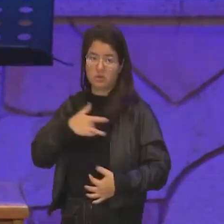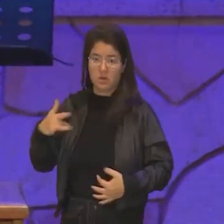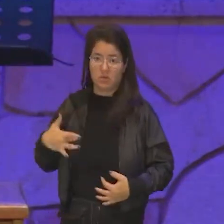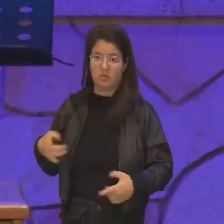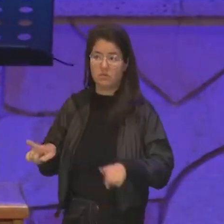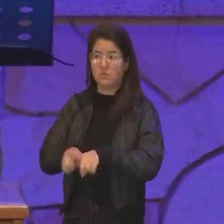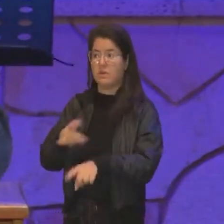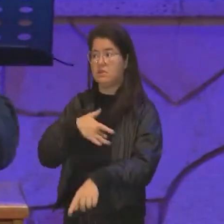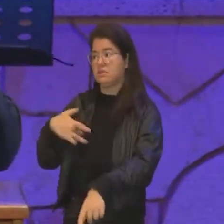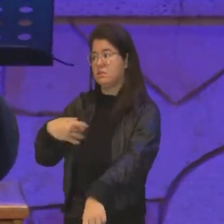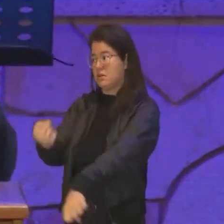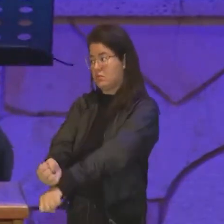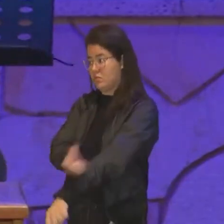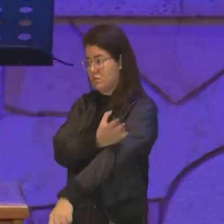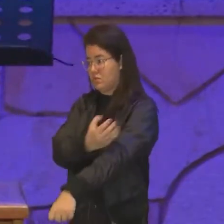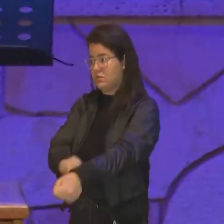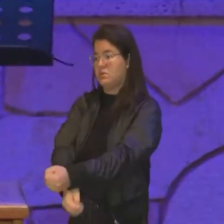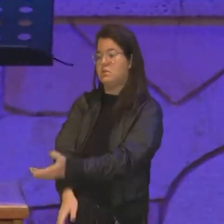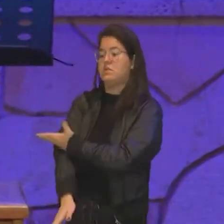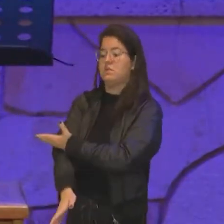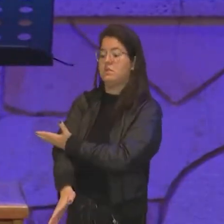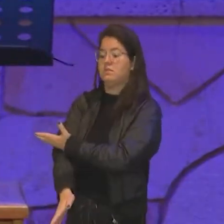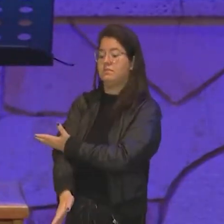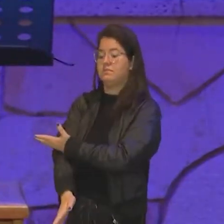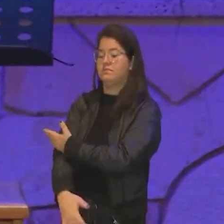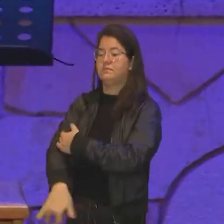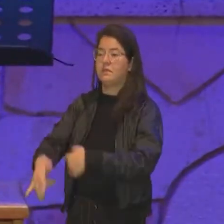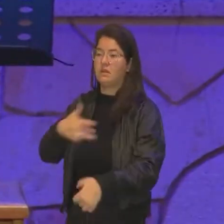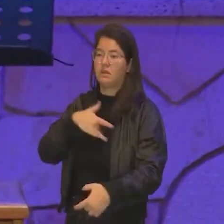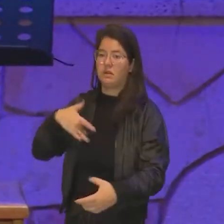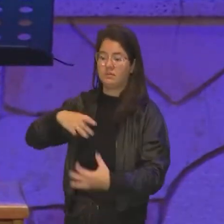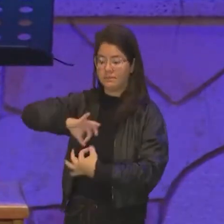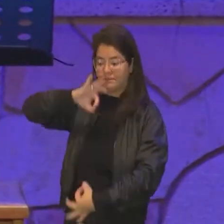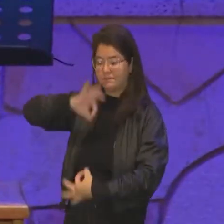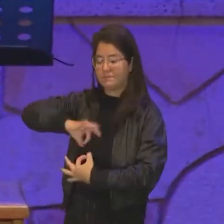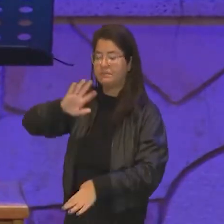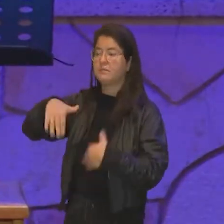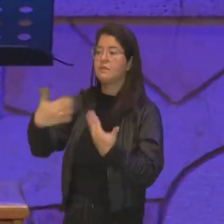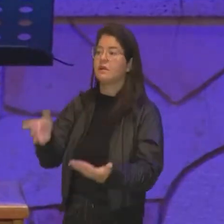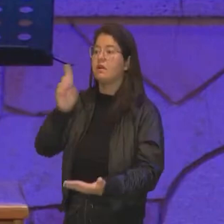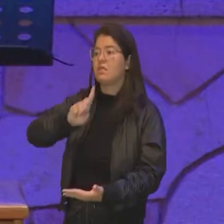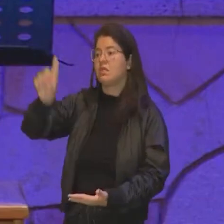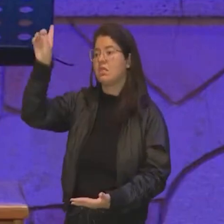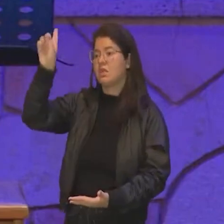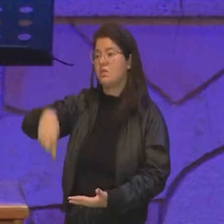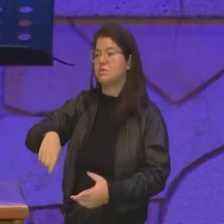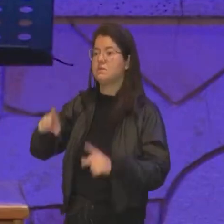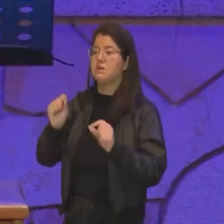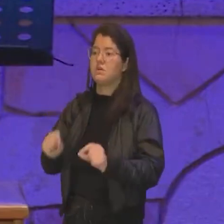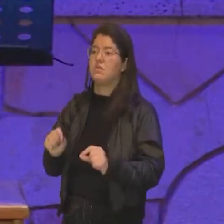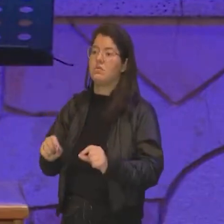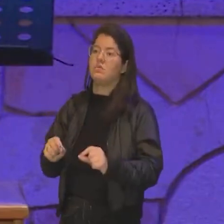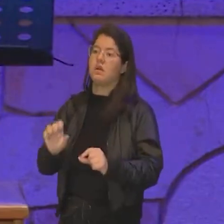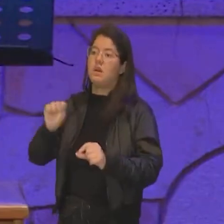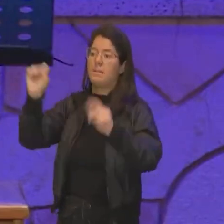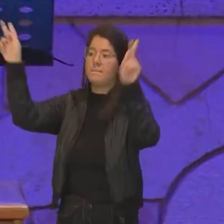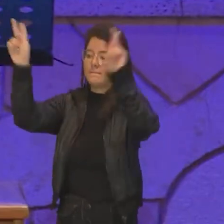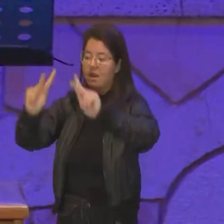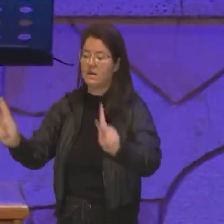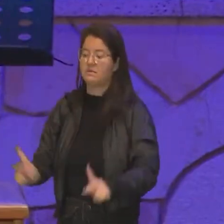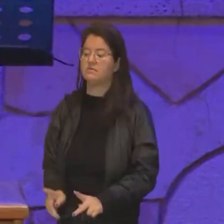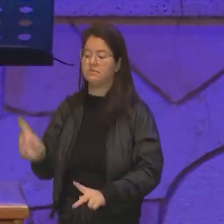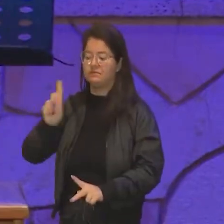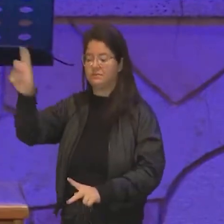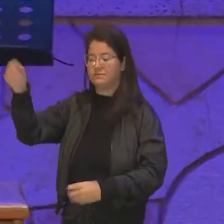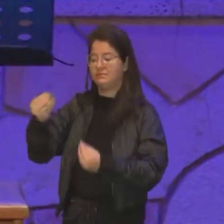saúde emocional, que envolve saúde espiritual. Ou seja, Deus é a paz, Deus é o shalom. Ele